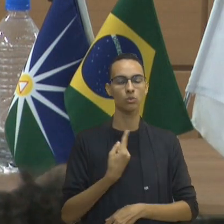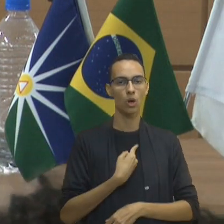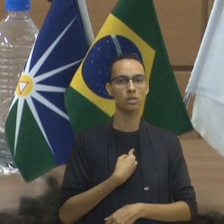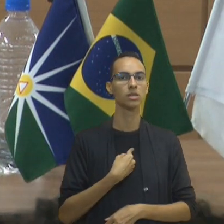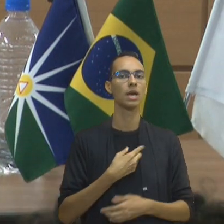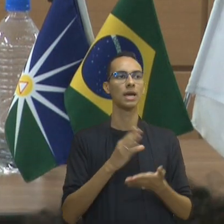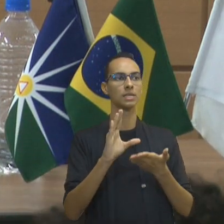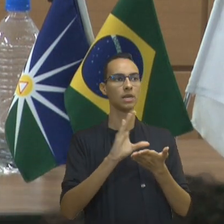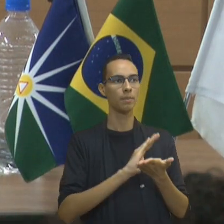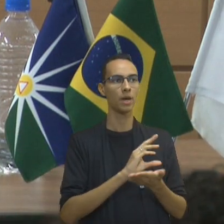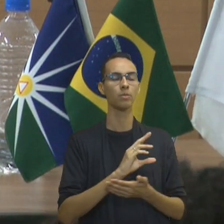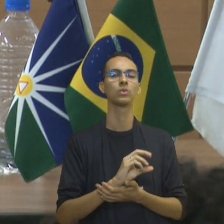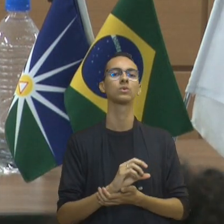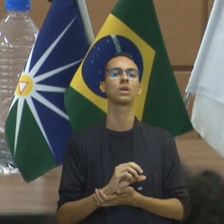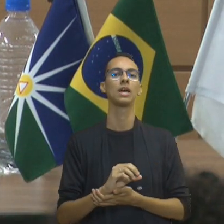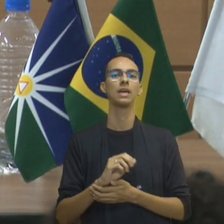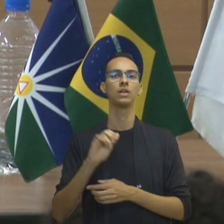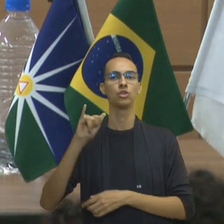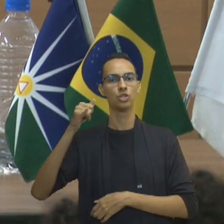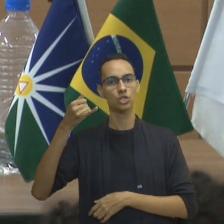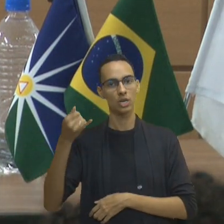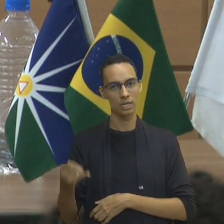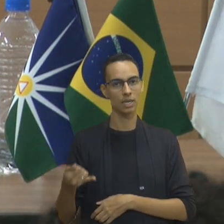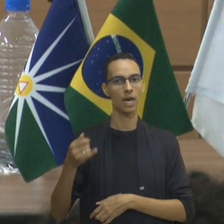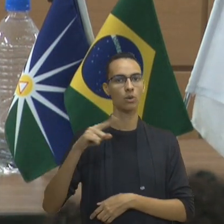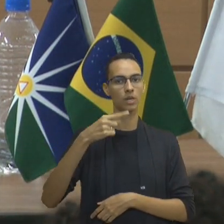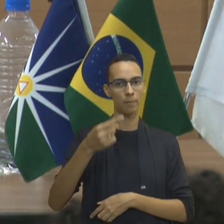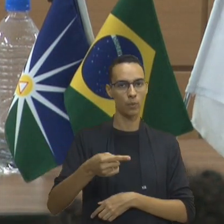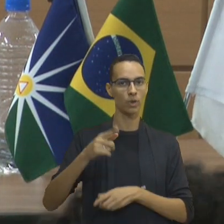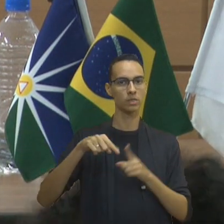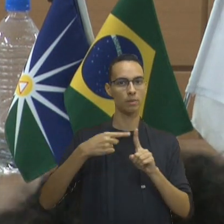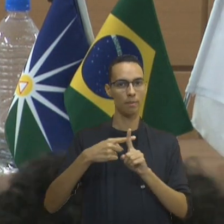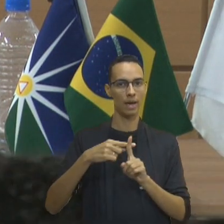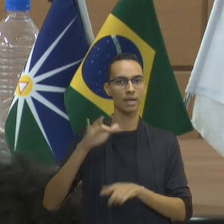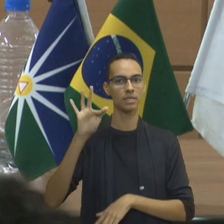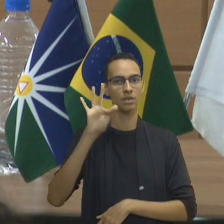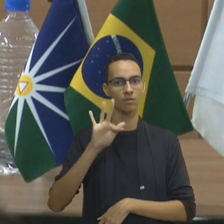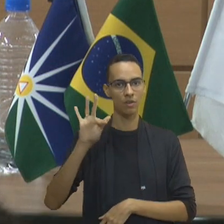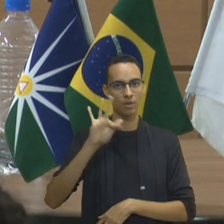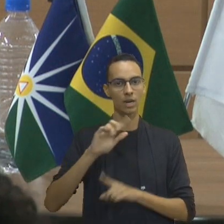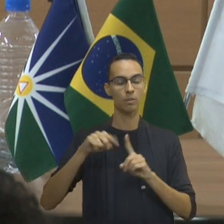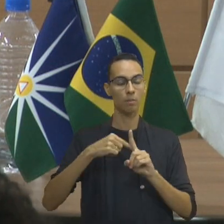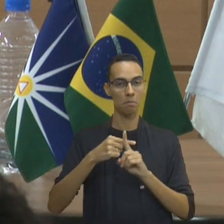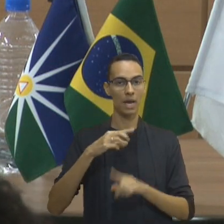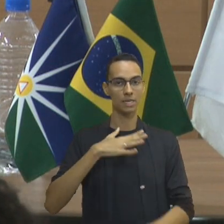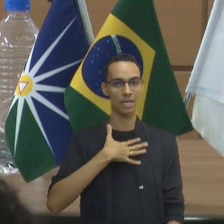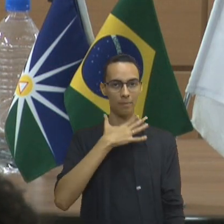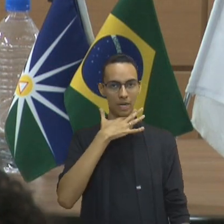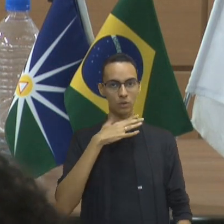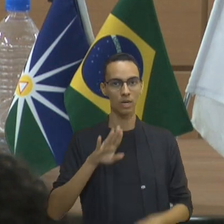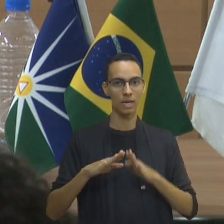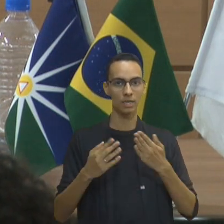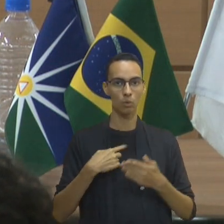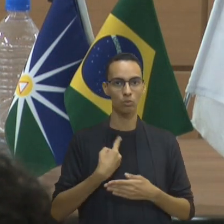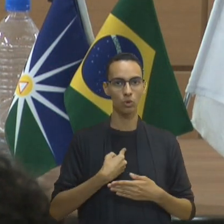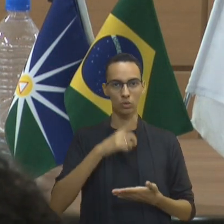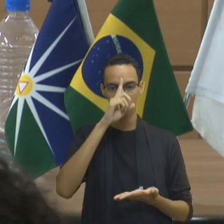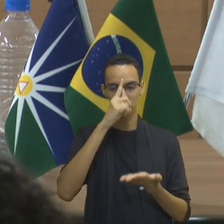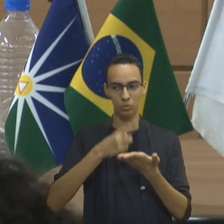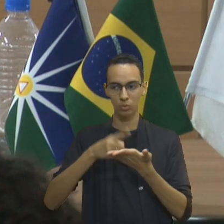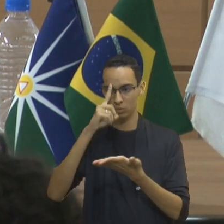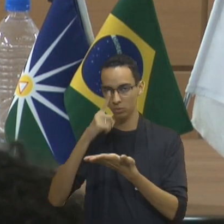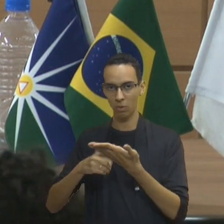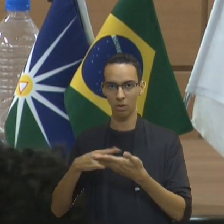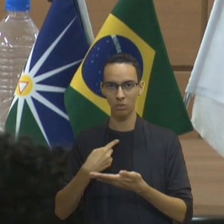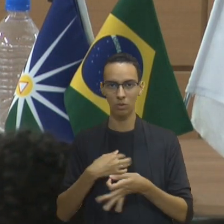em janeiro, 1/12 em fevereiro e 1/12 em março. Tá? Então, toda a negociação nossa, em todo o nosso